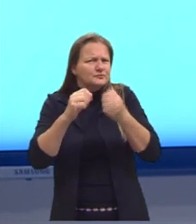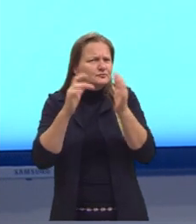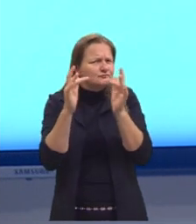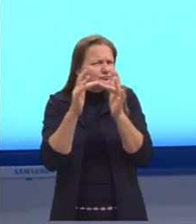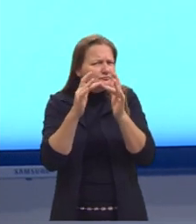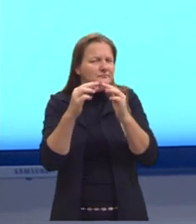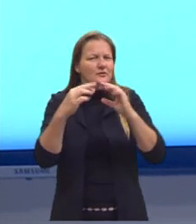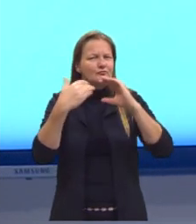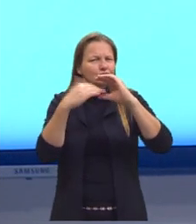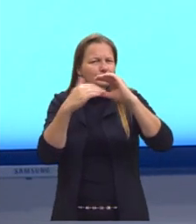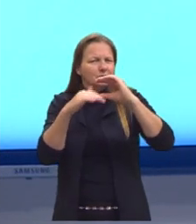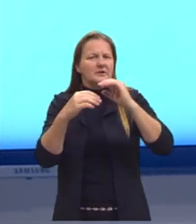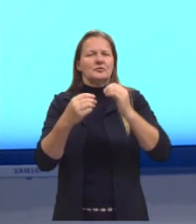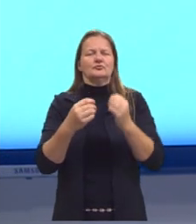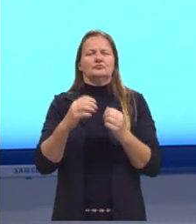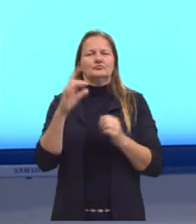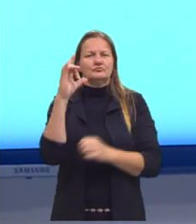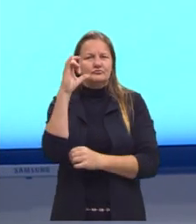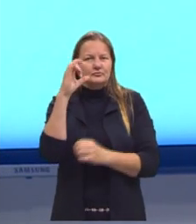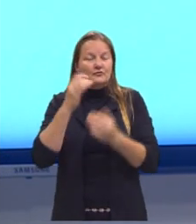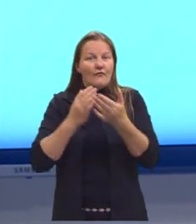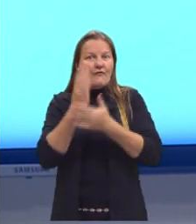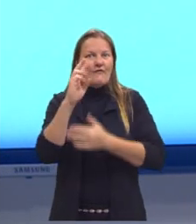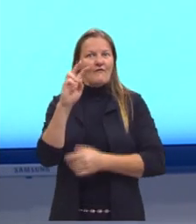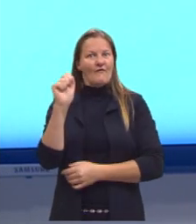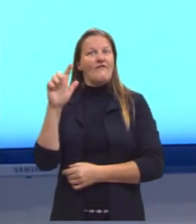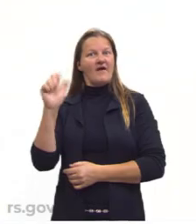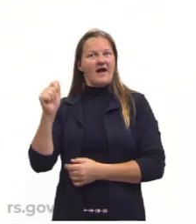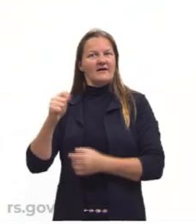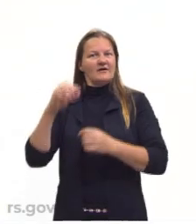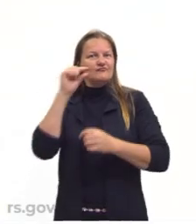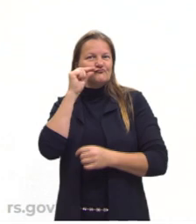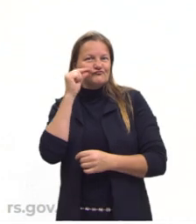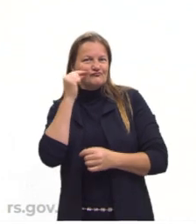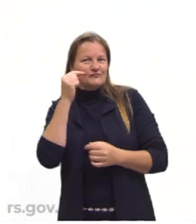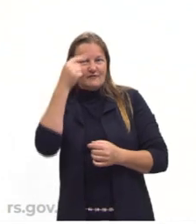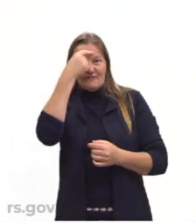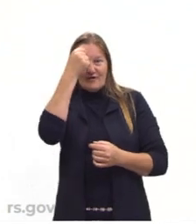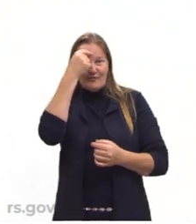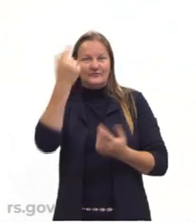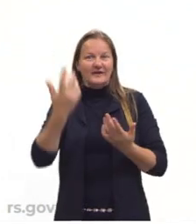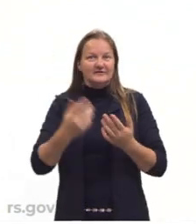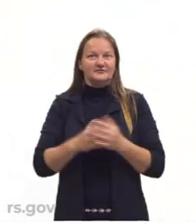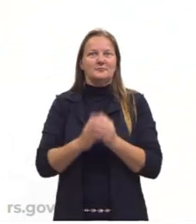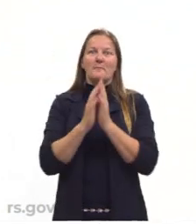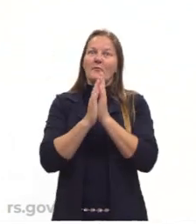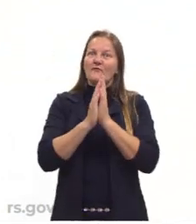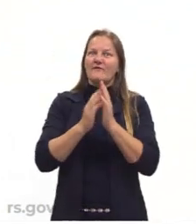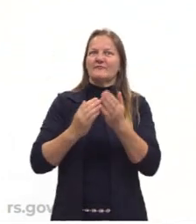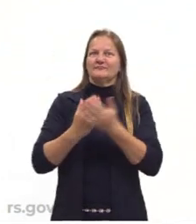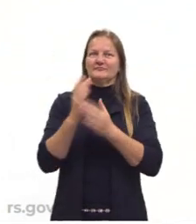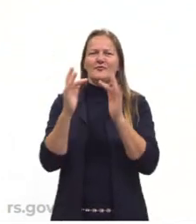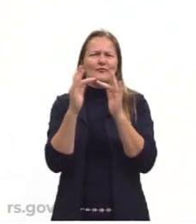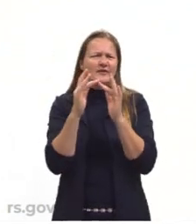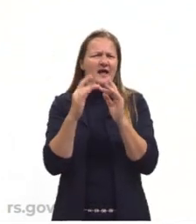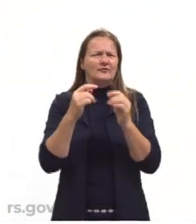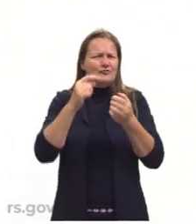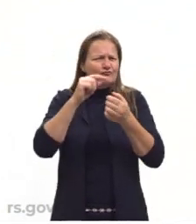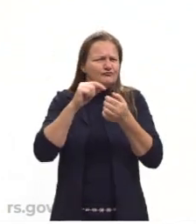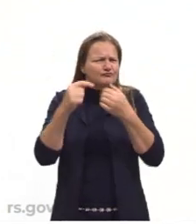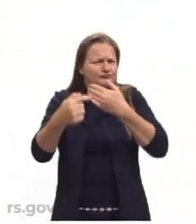colocar e na tua vaga na universidade Tá então não fica com dúvida entre em contato né